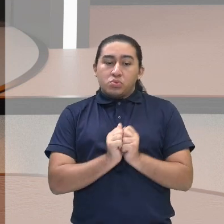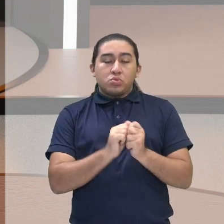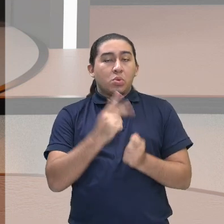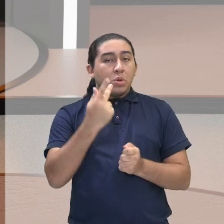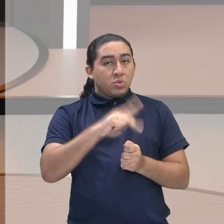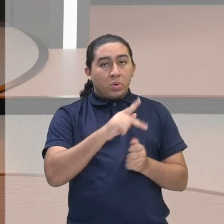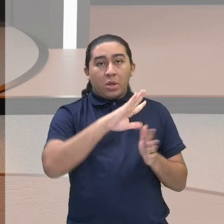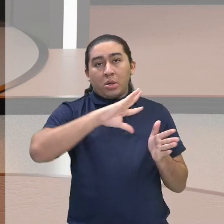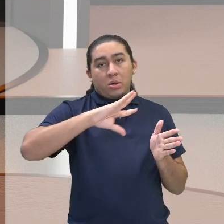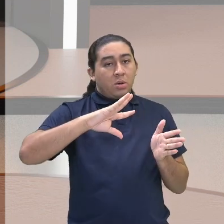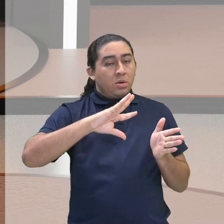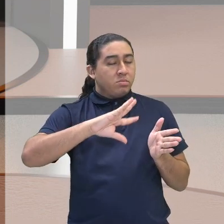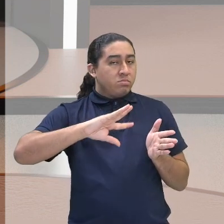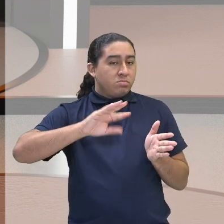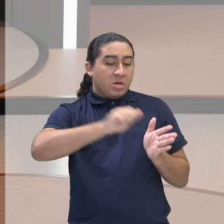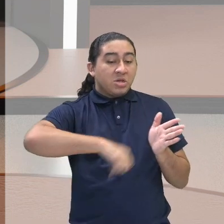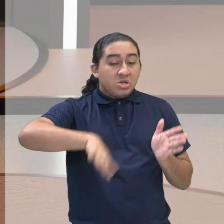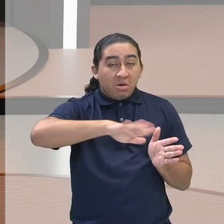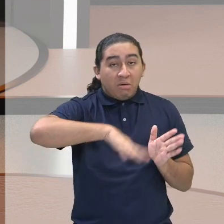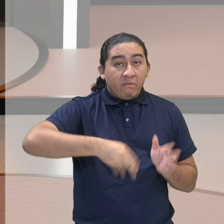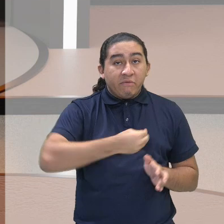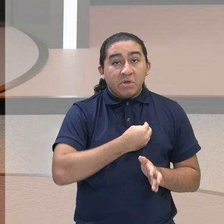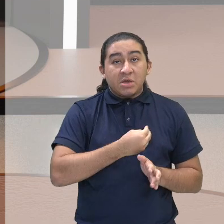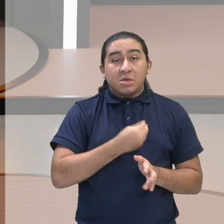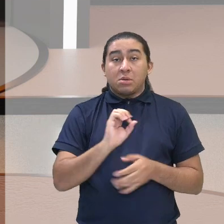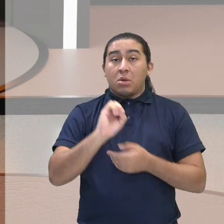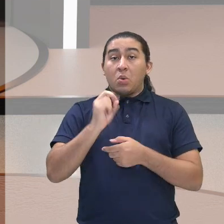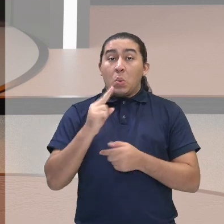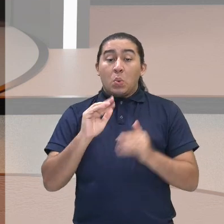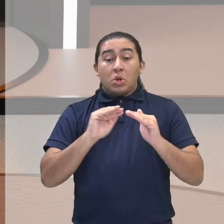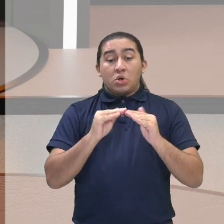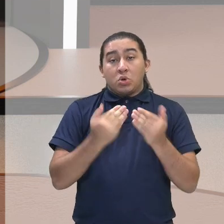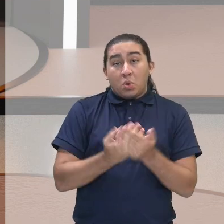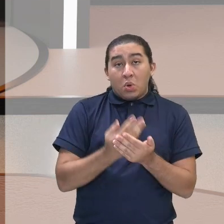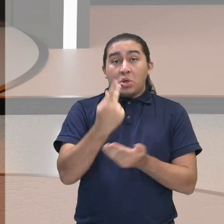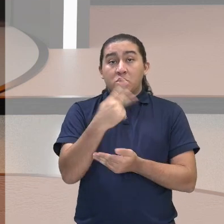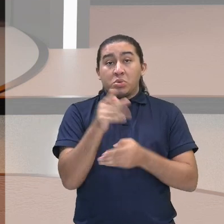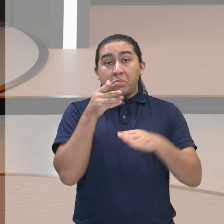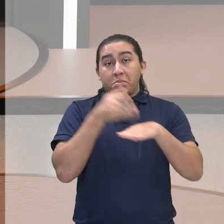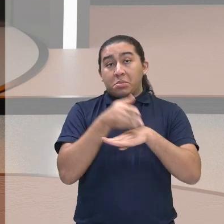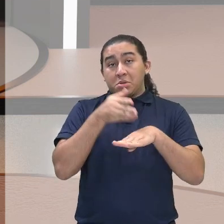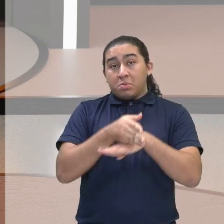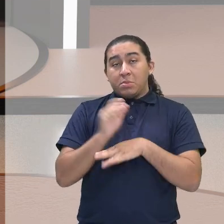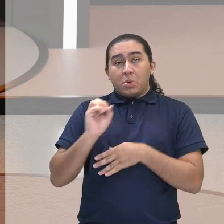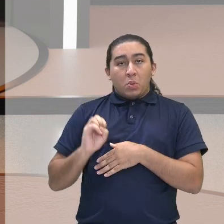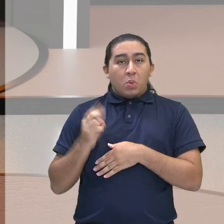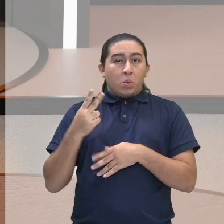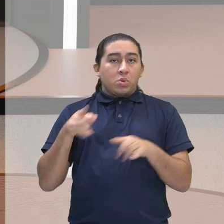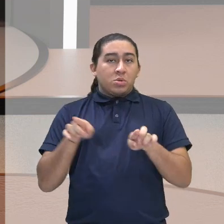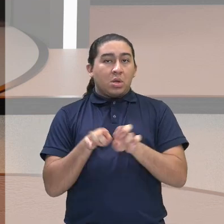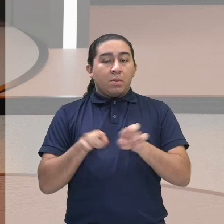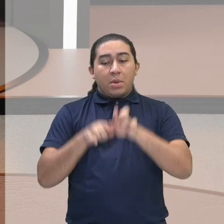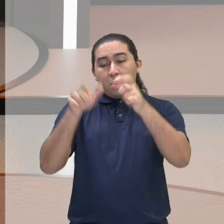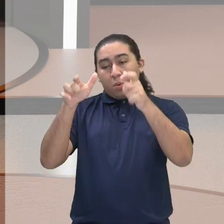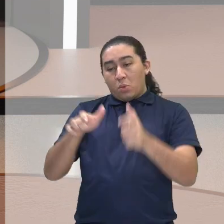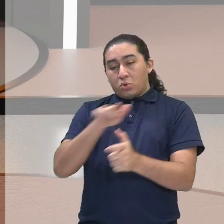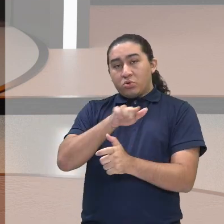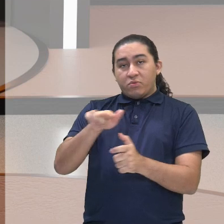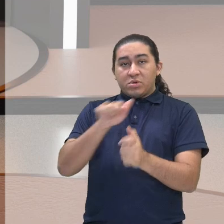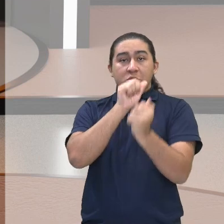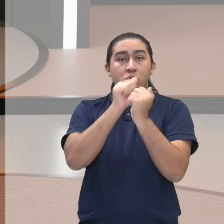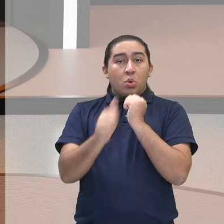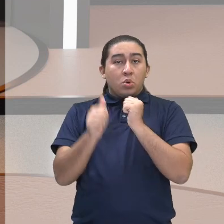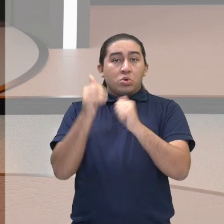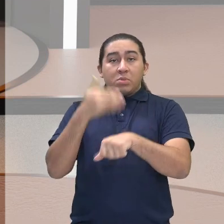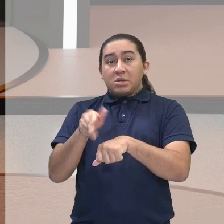que você mora, seja com a escola que você frequenta, ou até mesmo o local em que você pratica